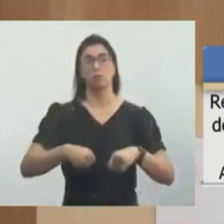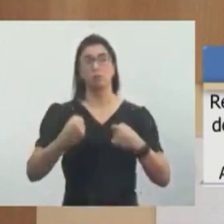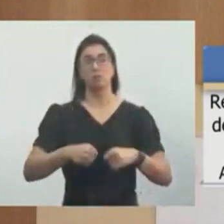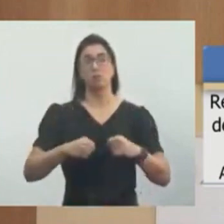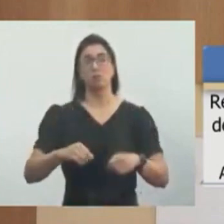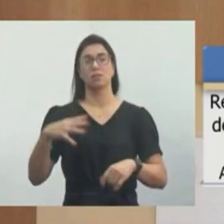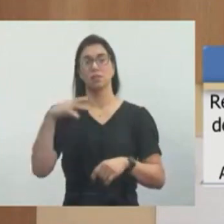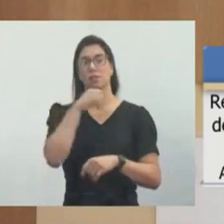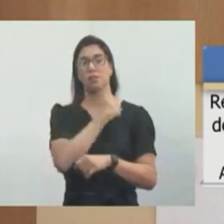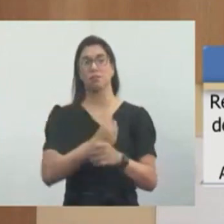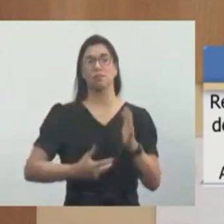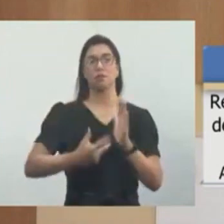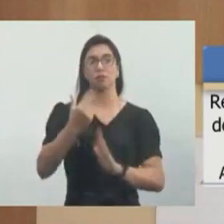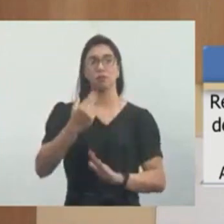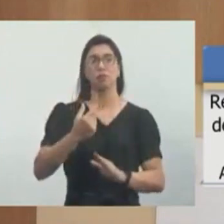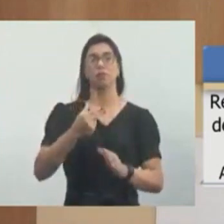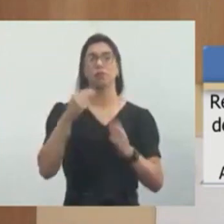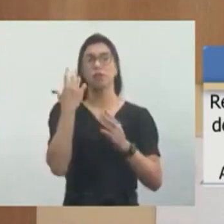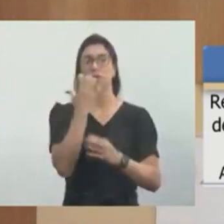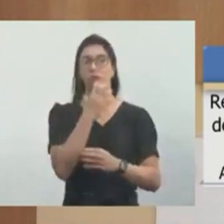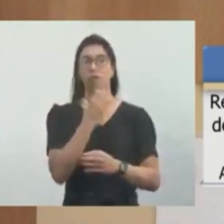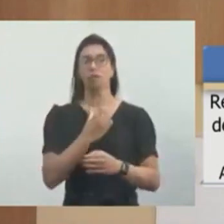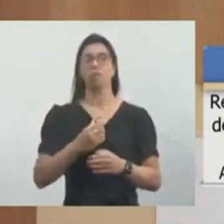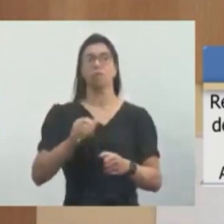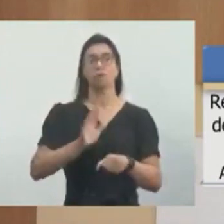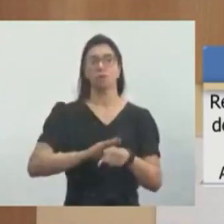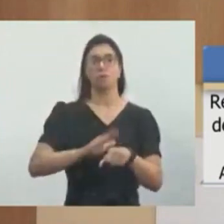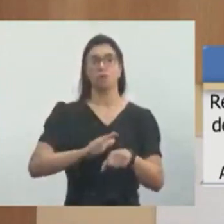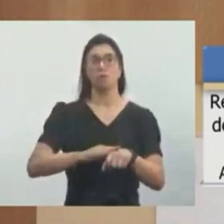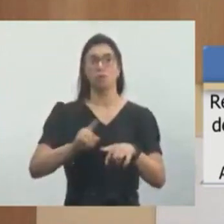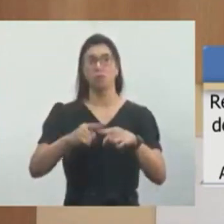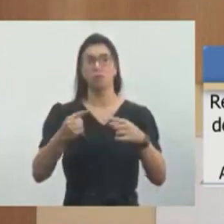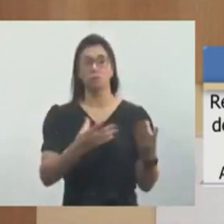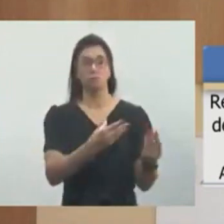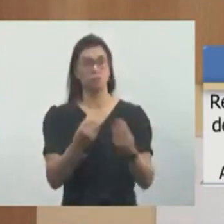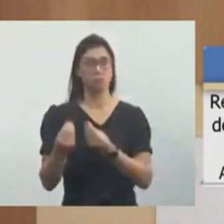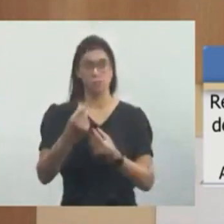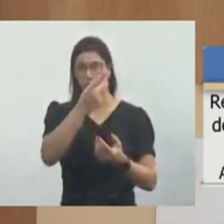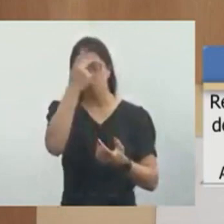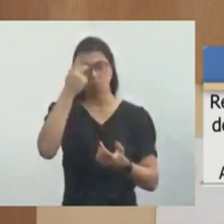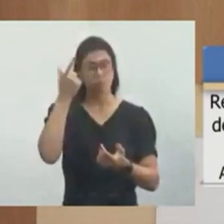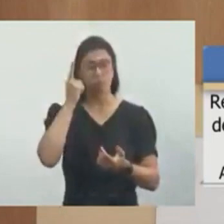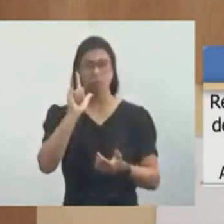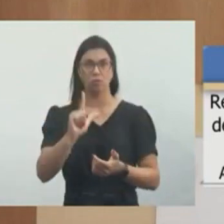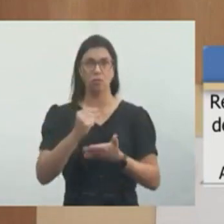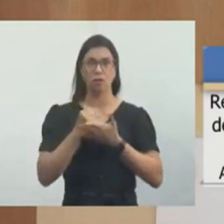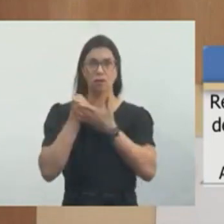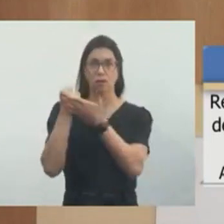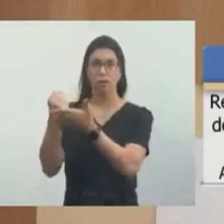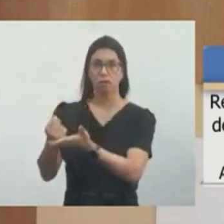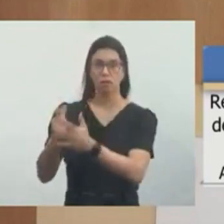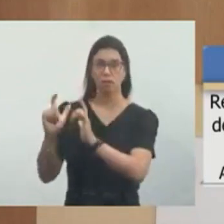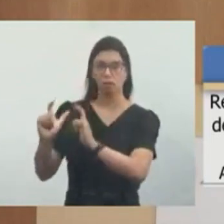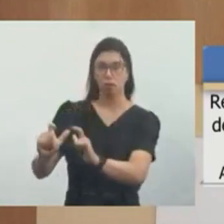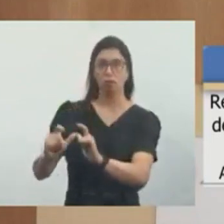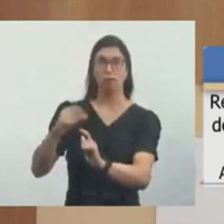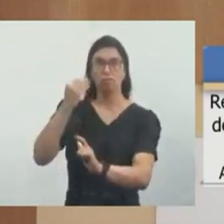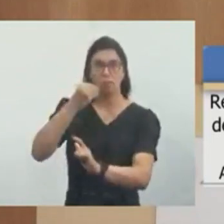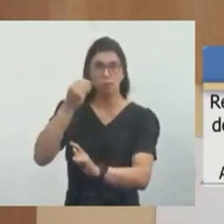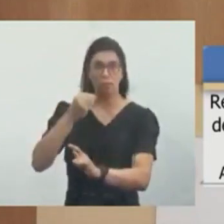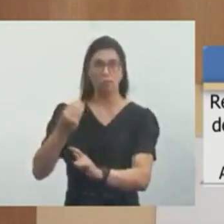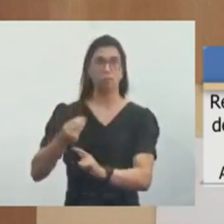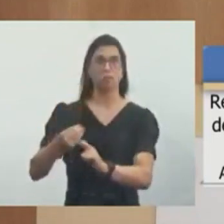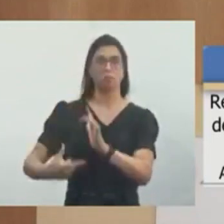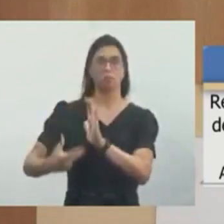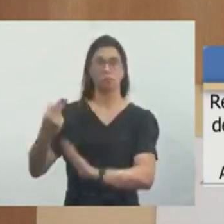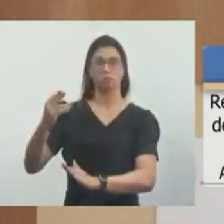da castração de animais, porém, muitas das pessoas não têm como levar seus animais até o local de castração. Então, já